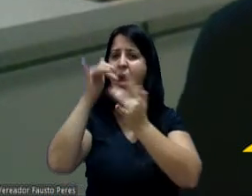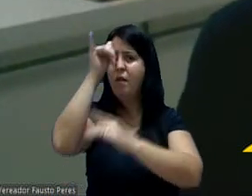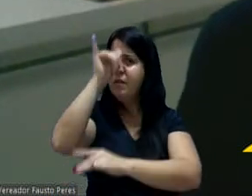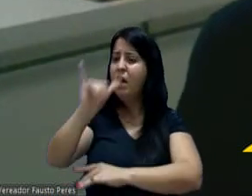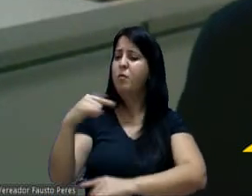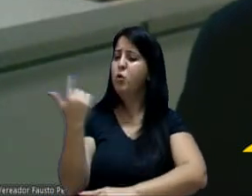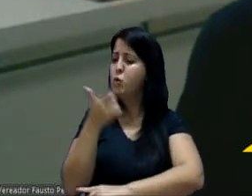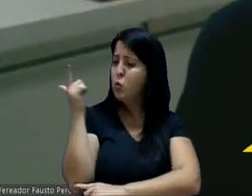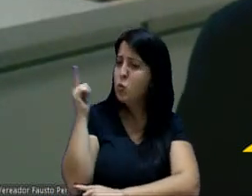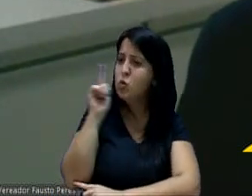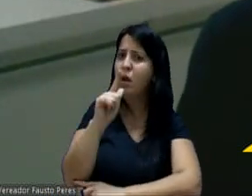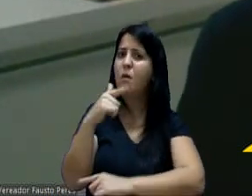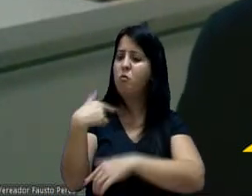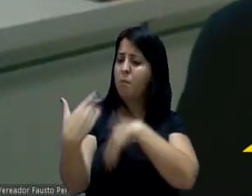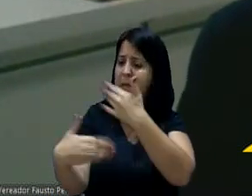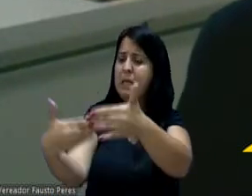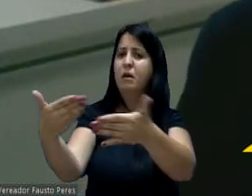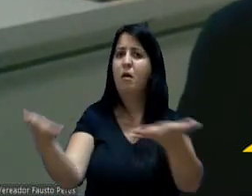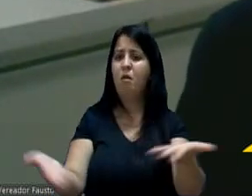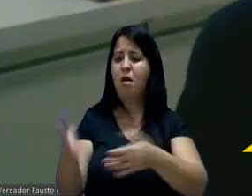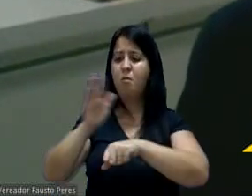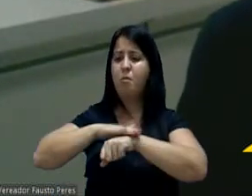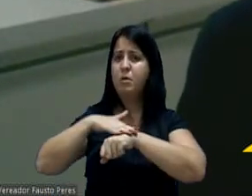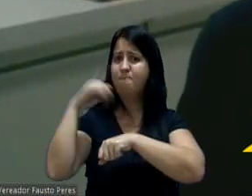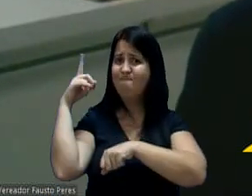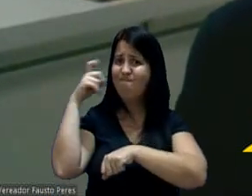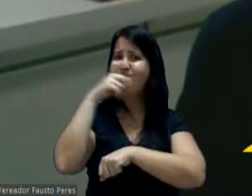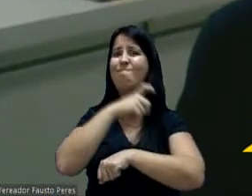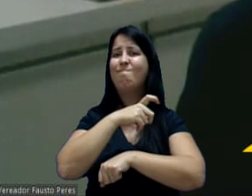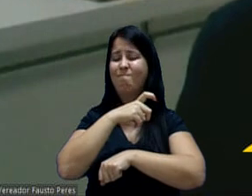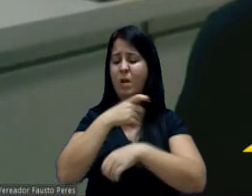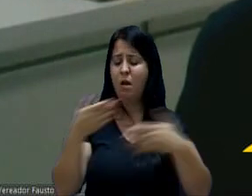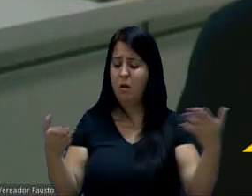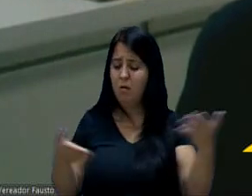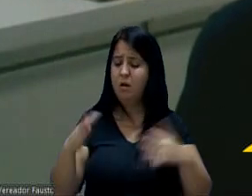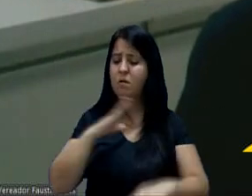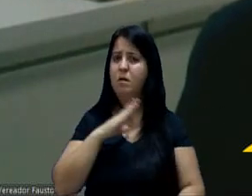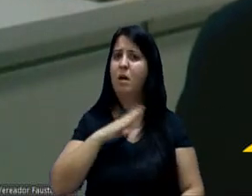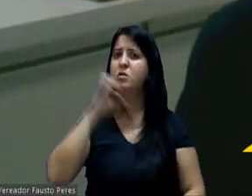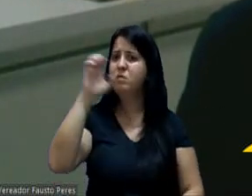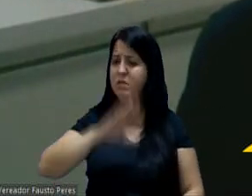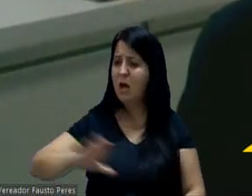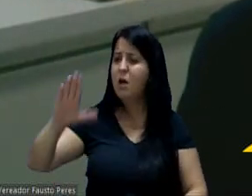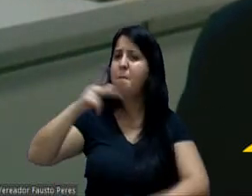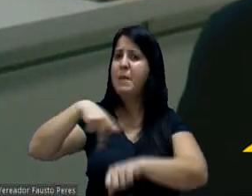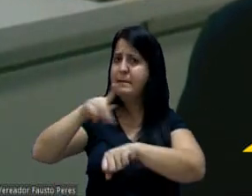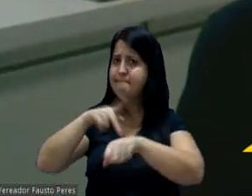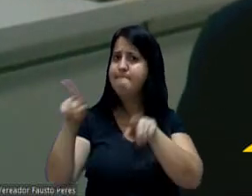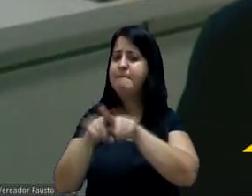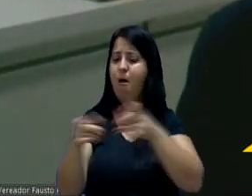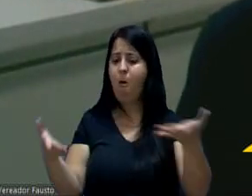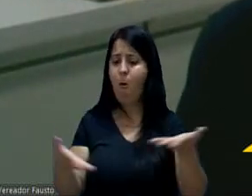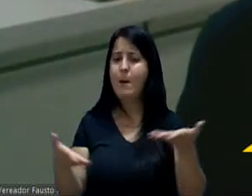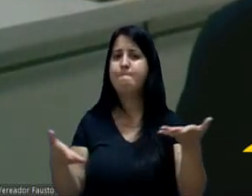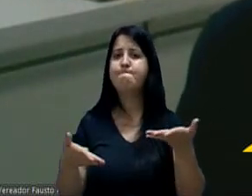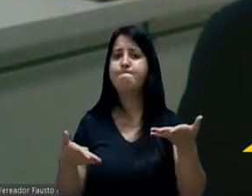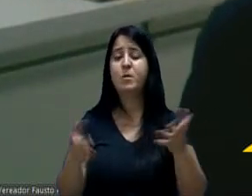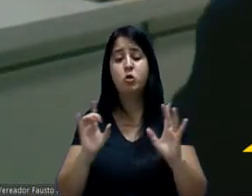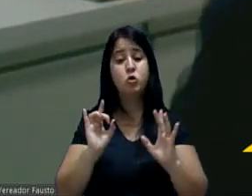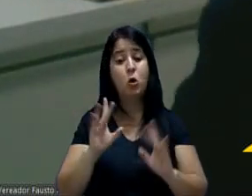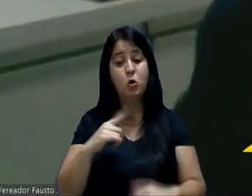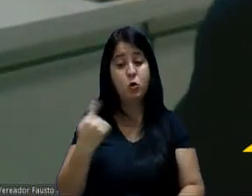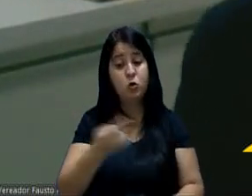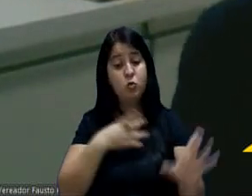passar por essa situação difícil aí que a cidade, o estado e o país está passando. E só com a união de todos nós, com muita